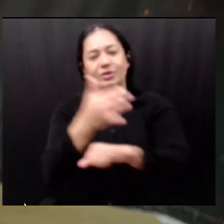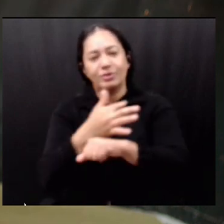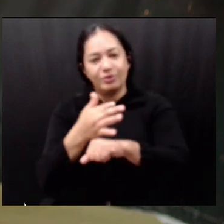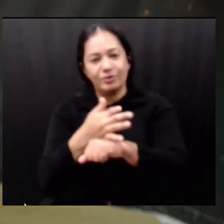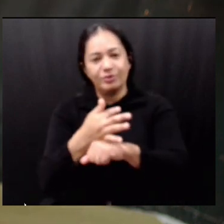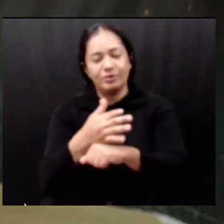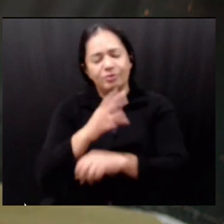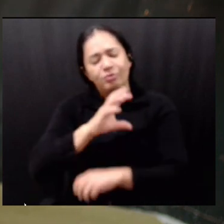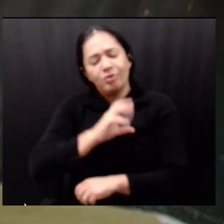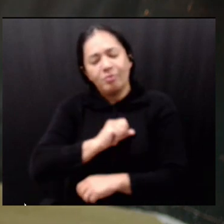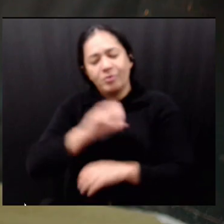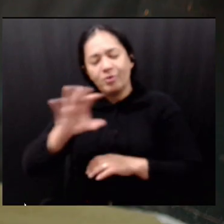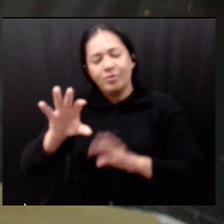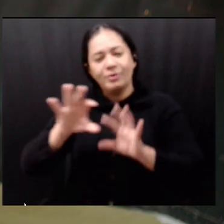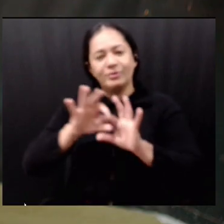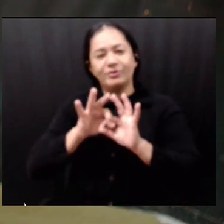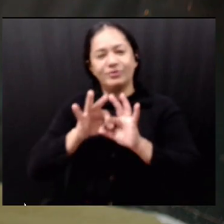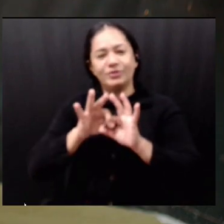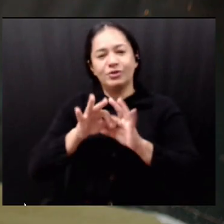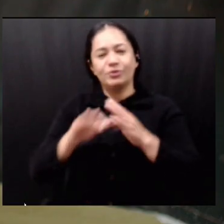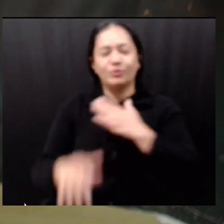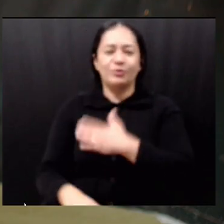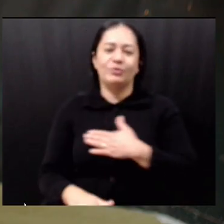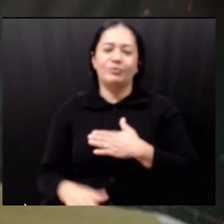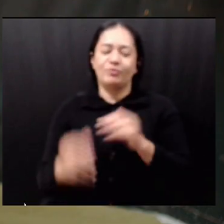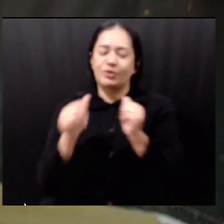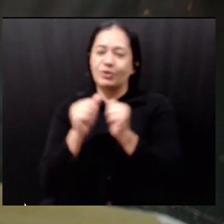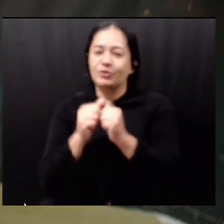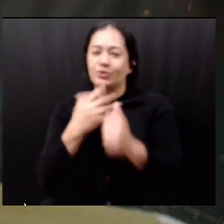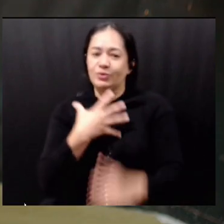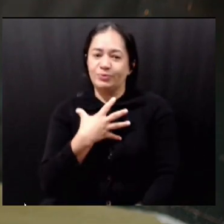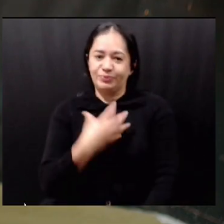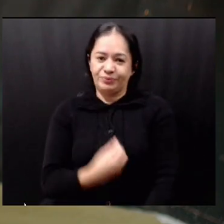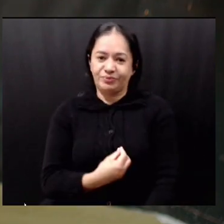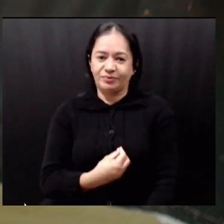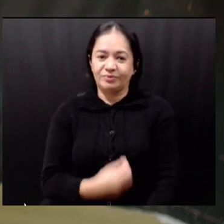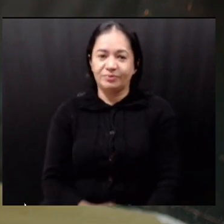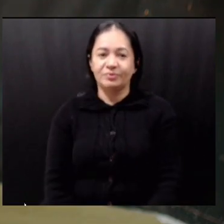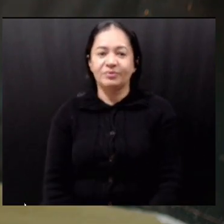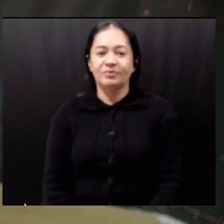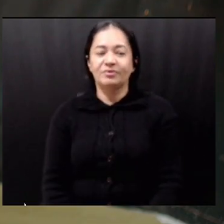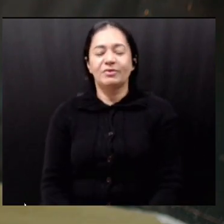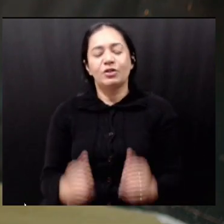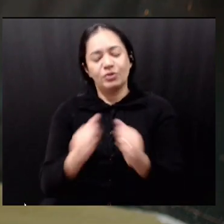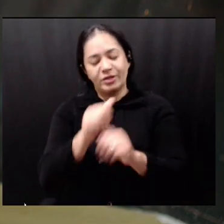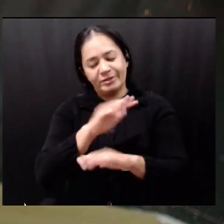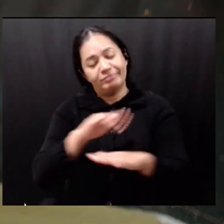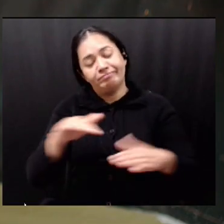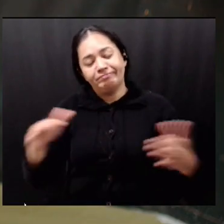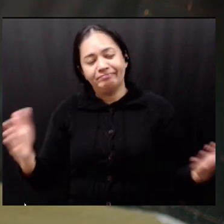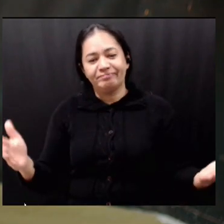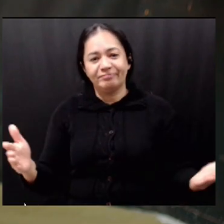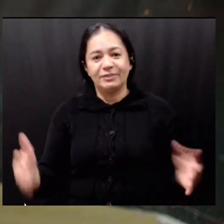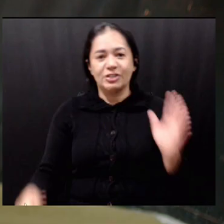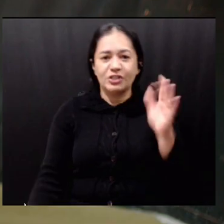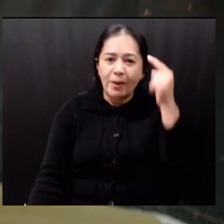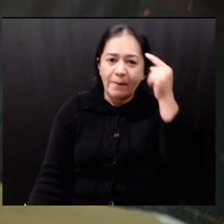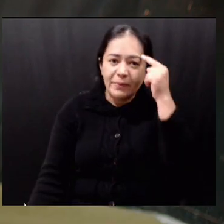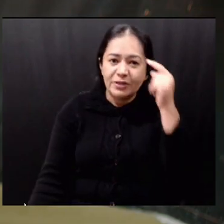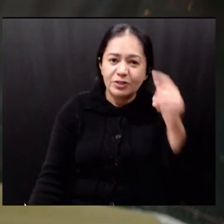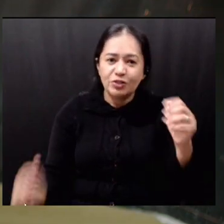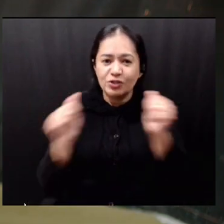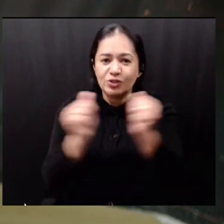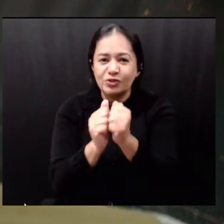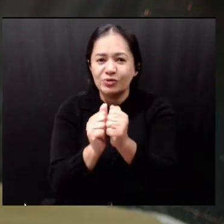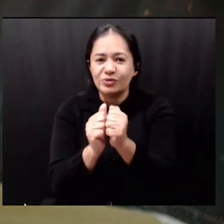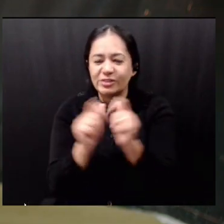vínculo gostoso aí com os filhos, né, e com as crianças, na verdade. Já pensou em juntar toda uma turminha e fazer a festa